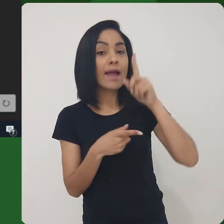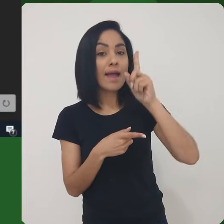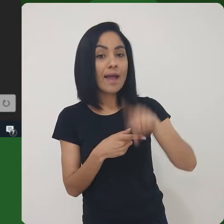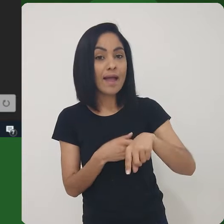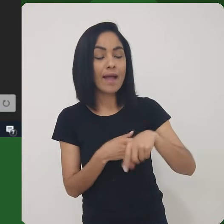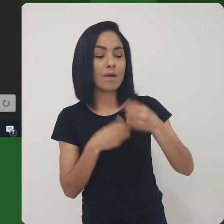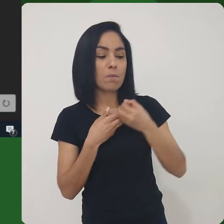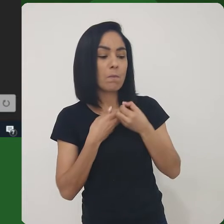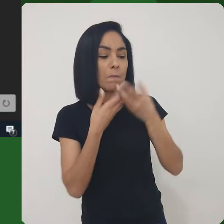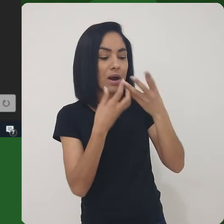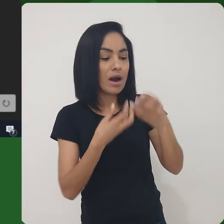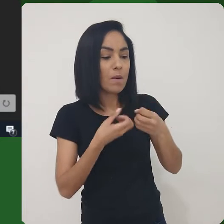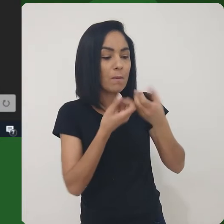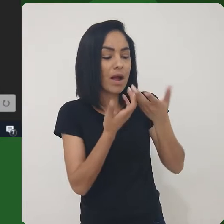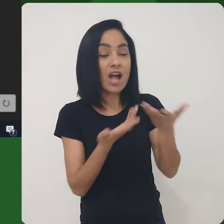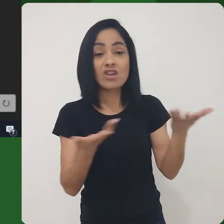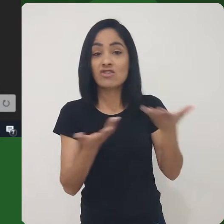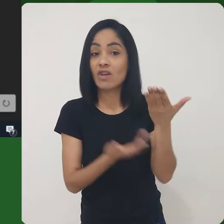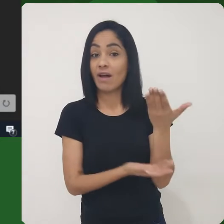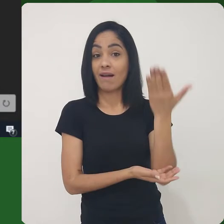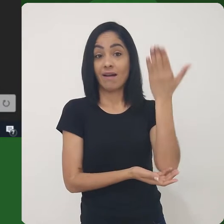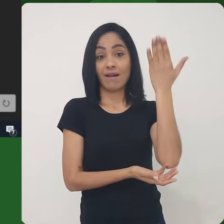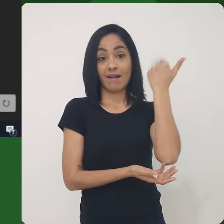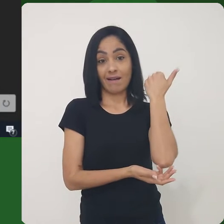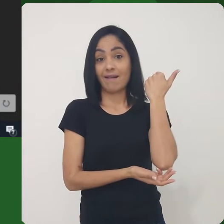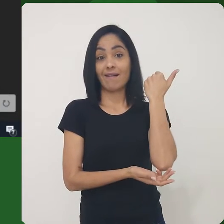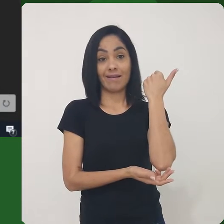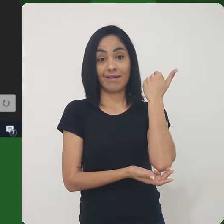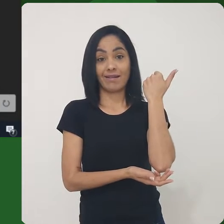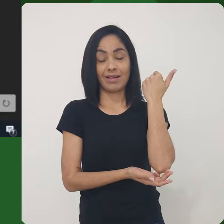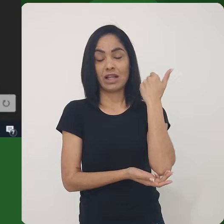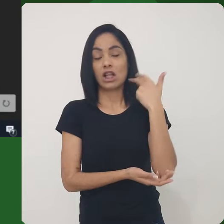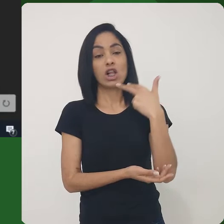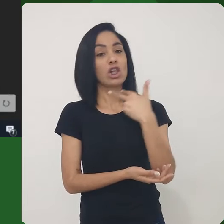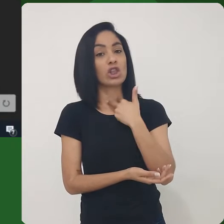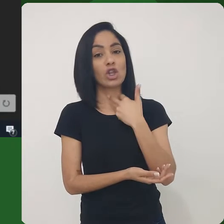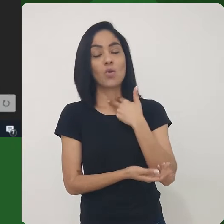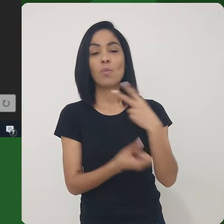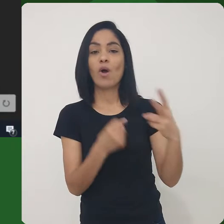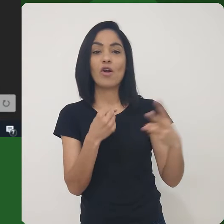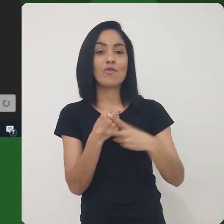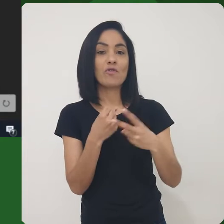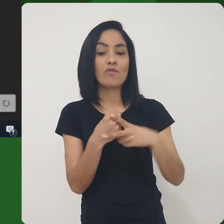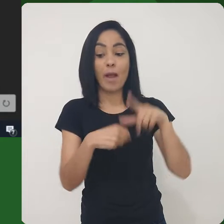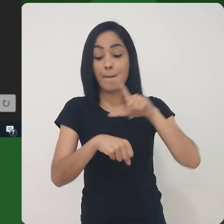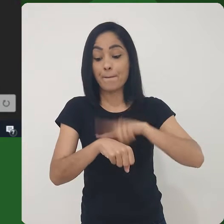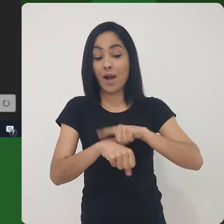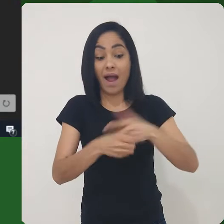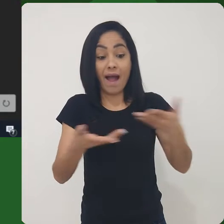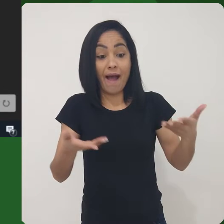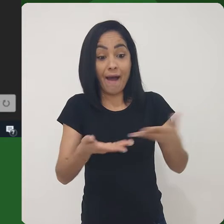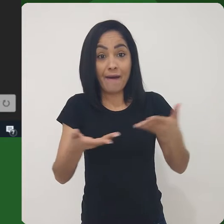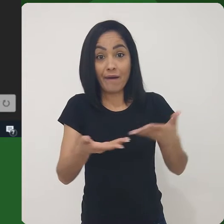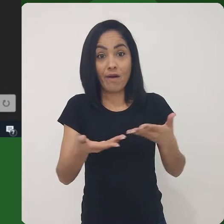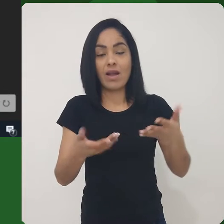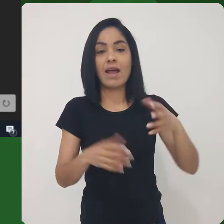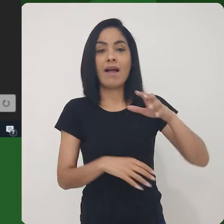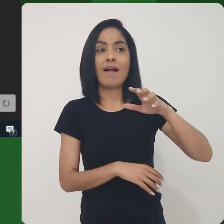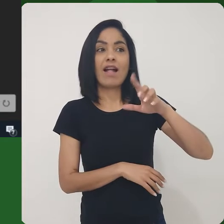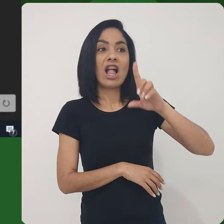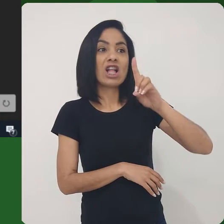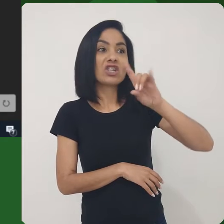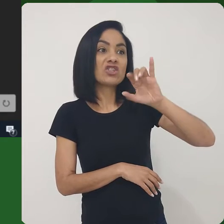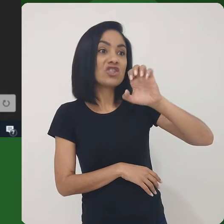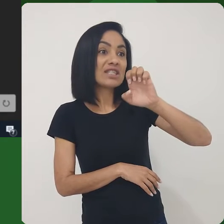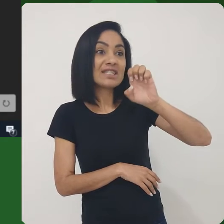Porque é um relato de algo que já aconteceu. Então, não utilizem verbos no presente. Ele